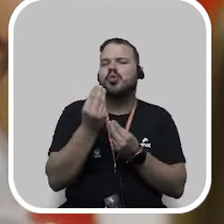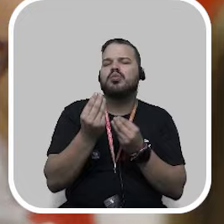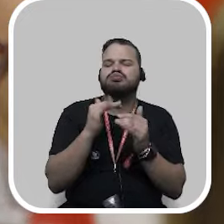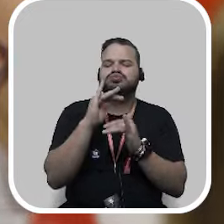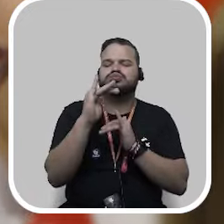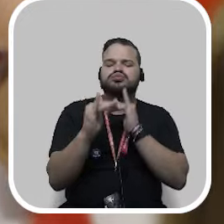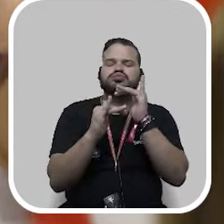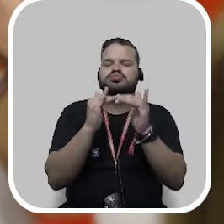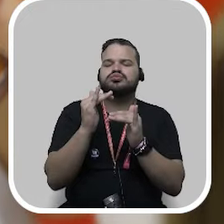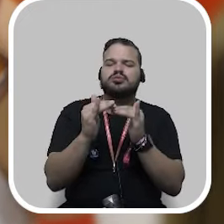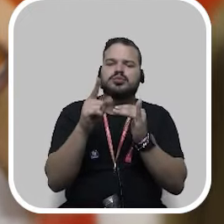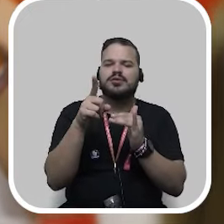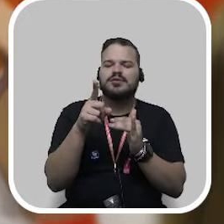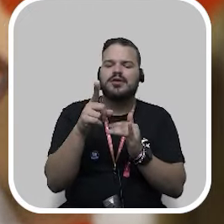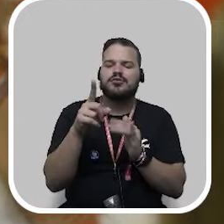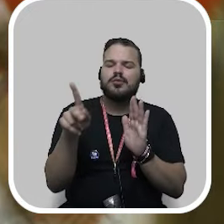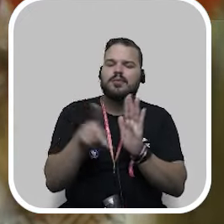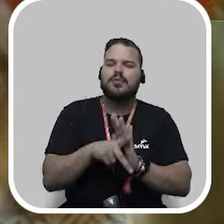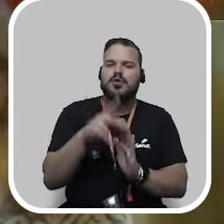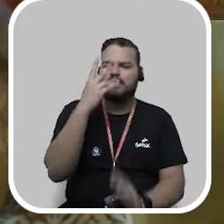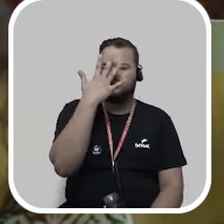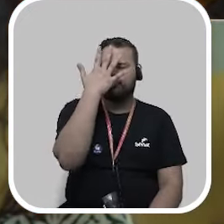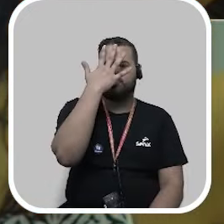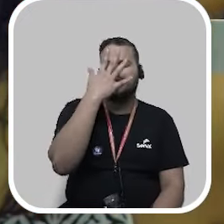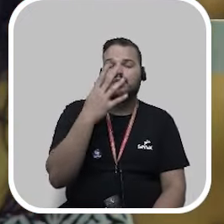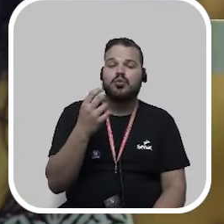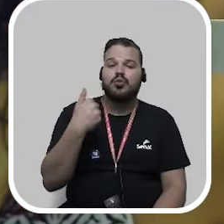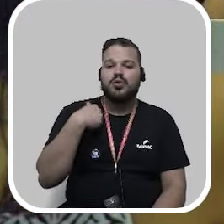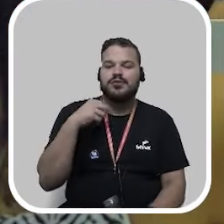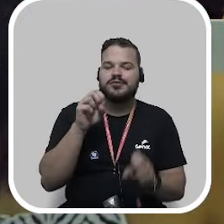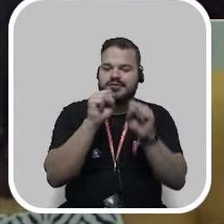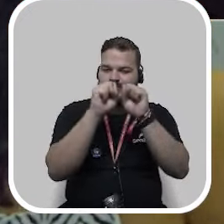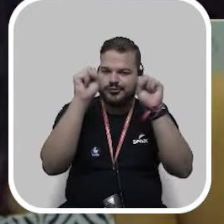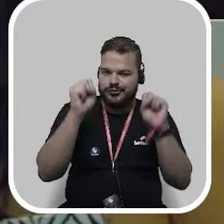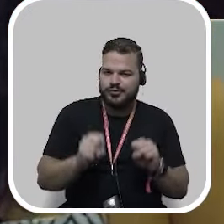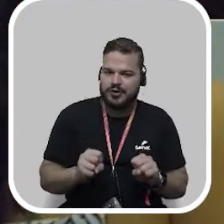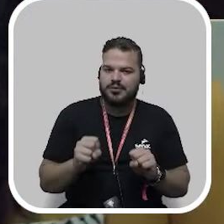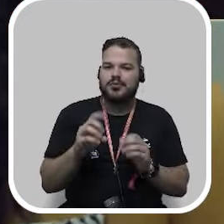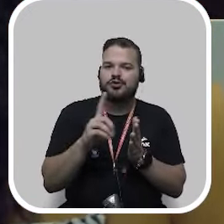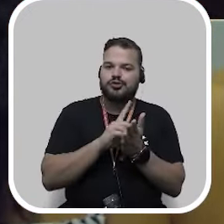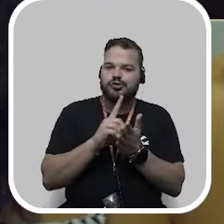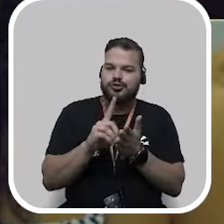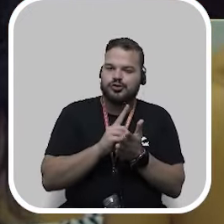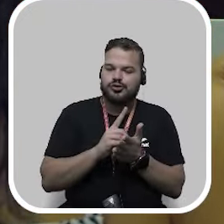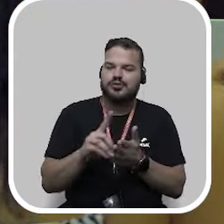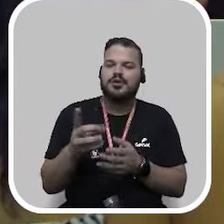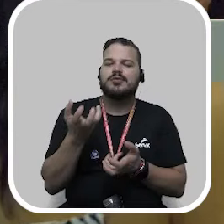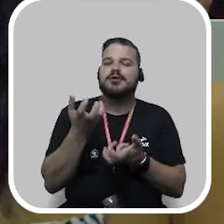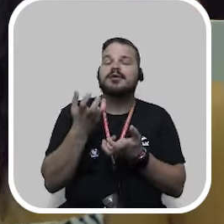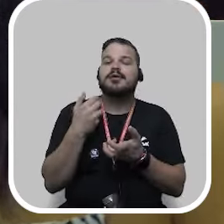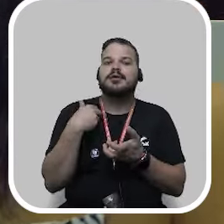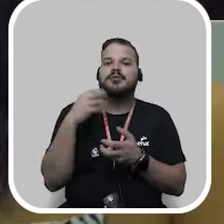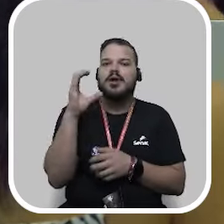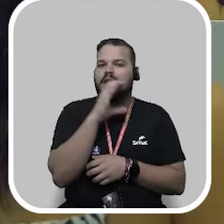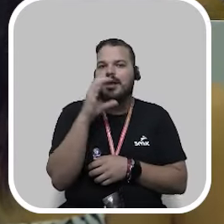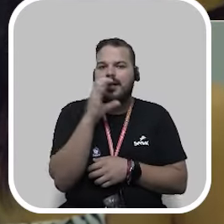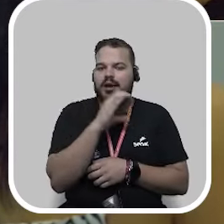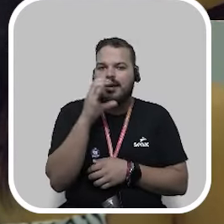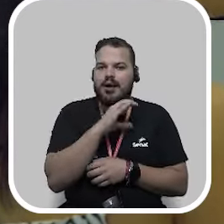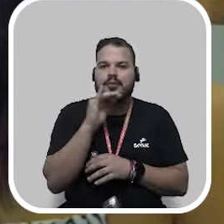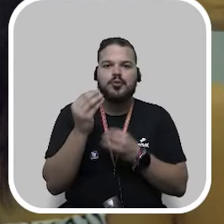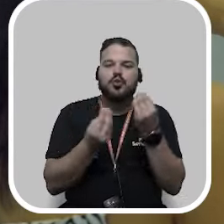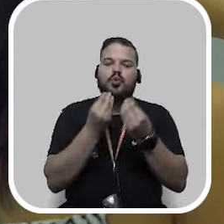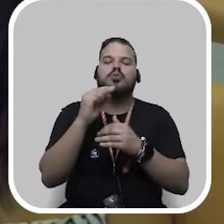acontece para o Carnaval né a gente quando a gente trabalha com o sistema digital a gente acaba template Sando e querendo ganhar sempre mais velocidade no que a gente